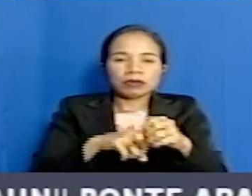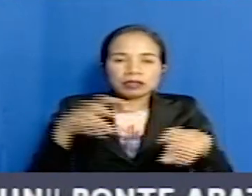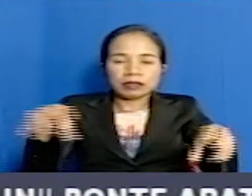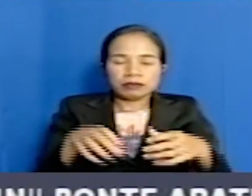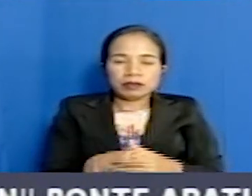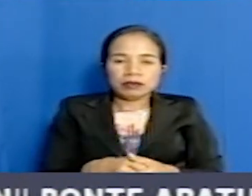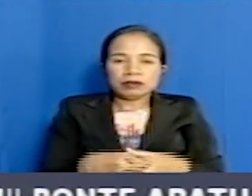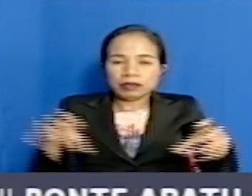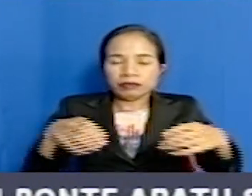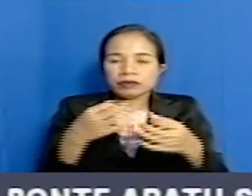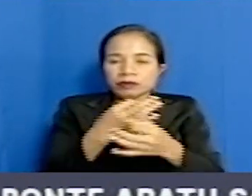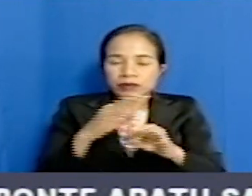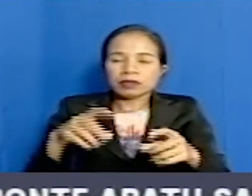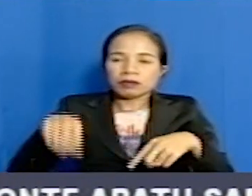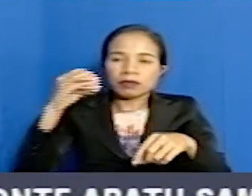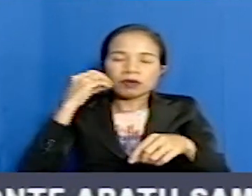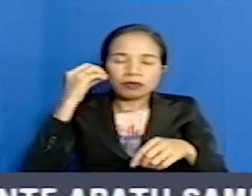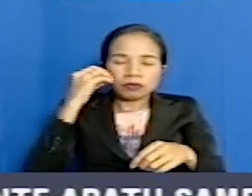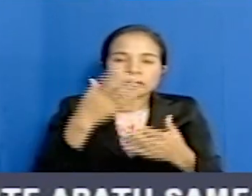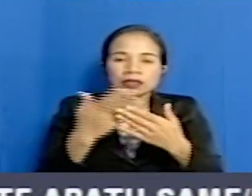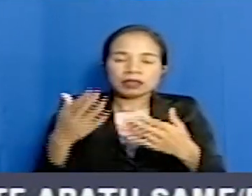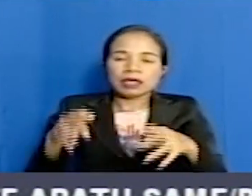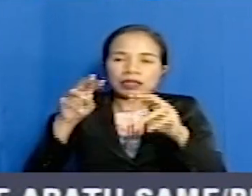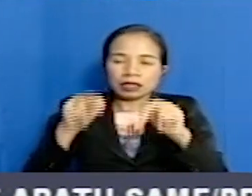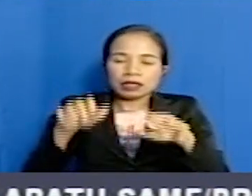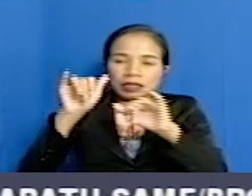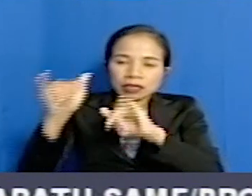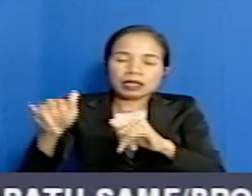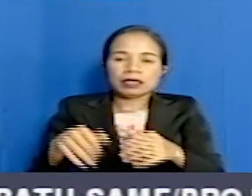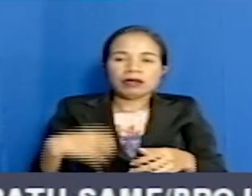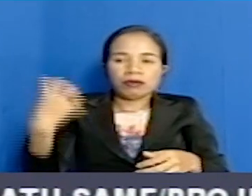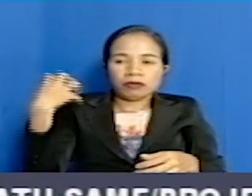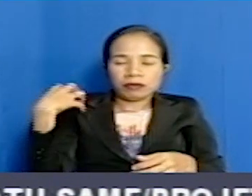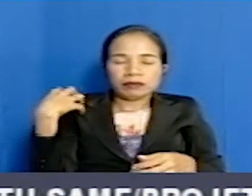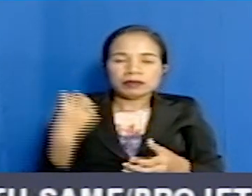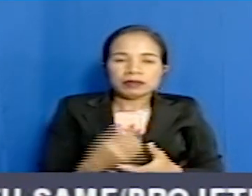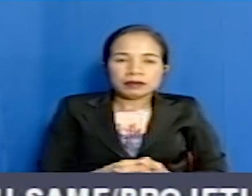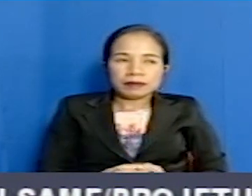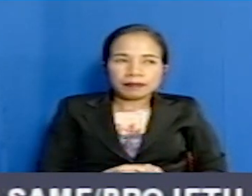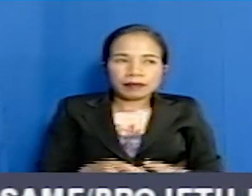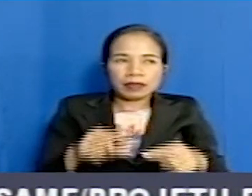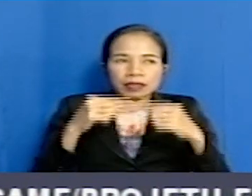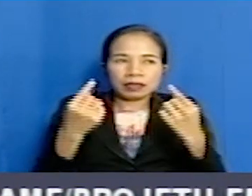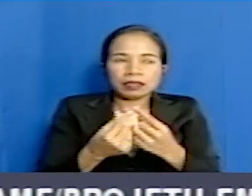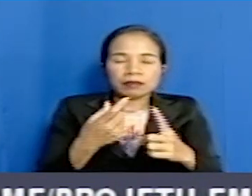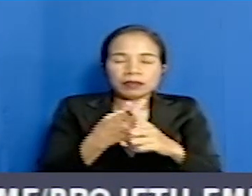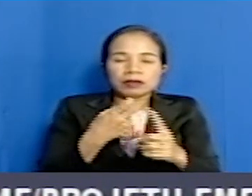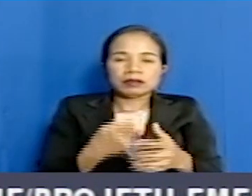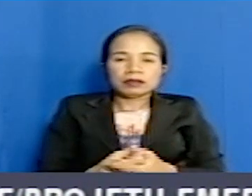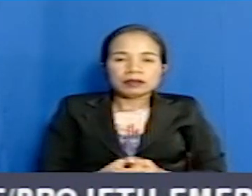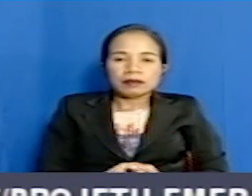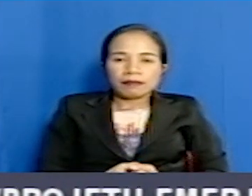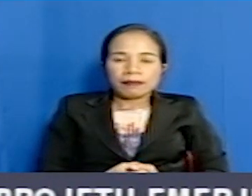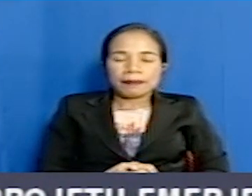justo serviço atu fila ba uma armas hotu tem que ir a iha armore equipa conjunta hoje quartel geral